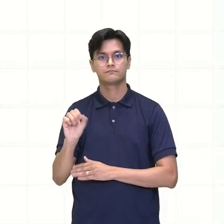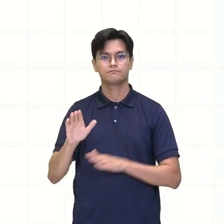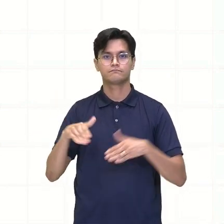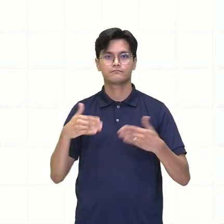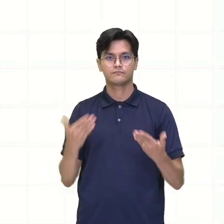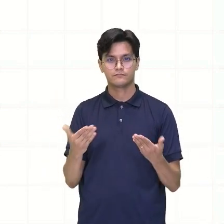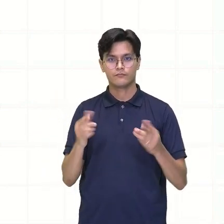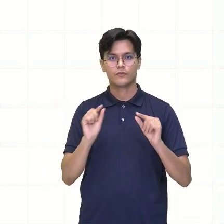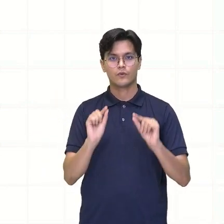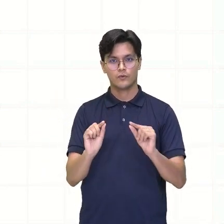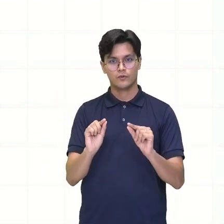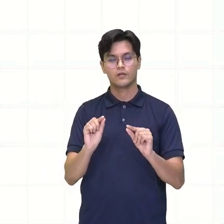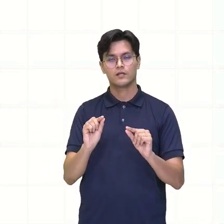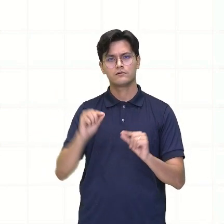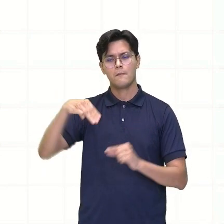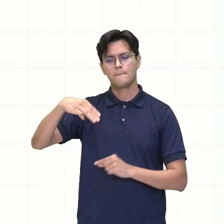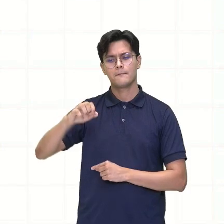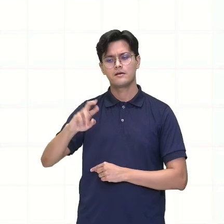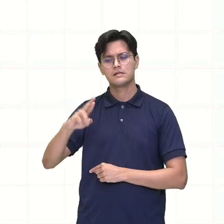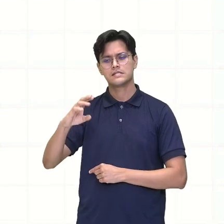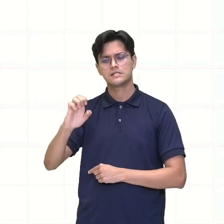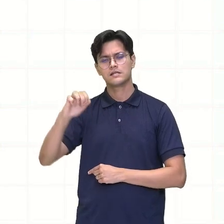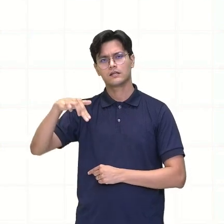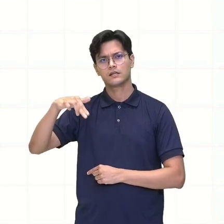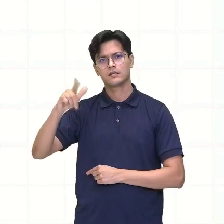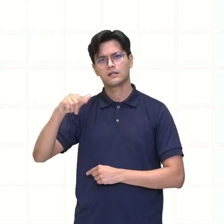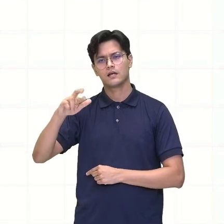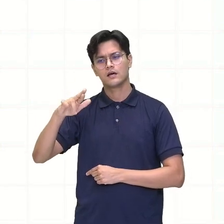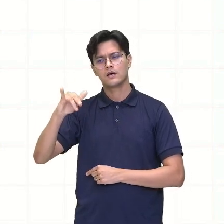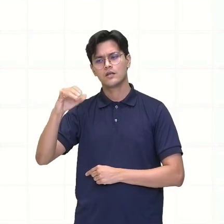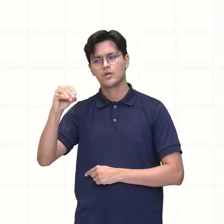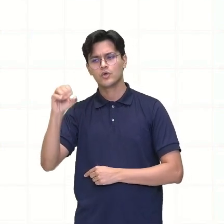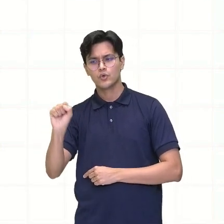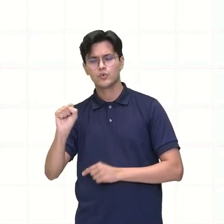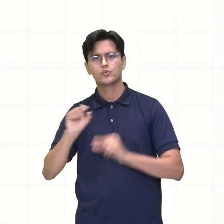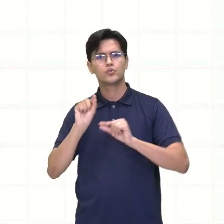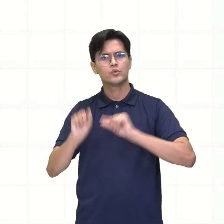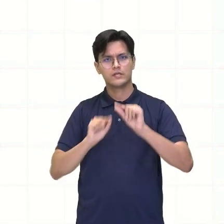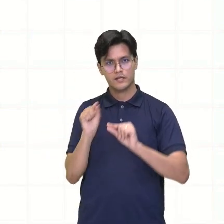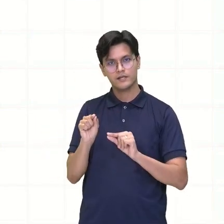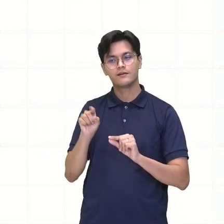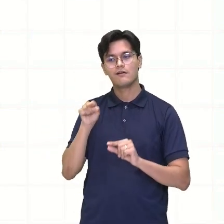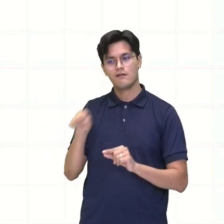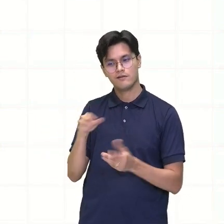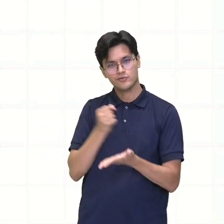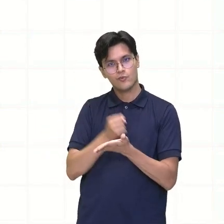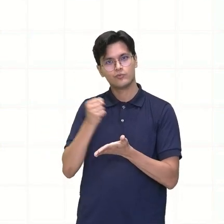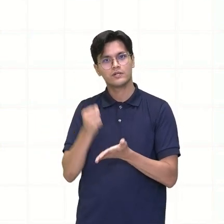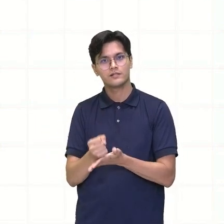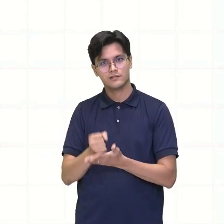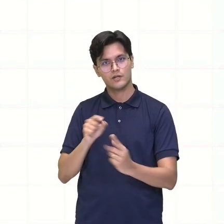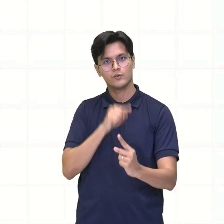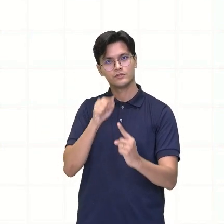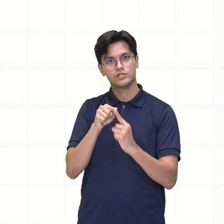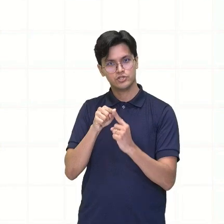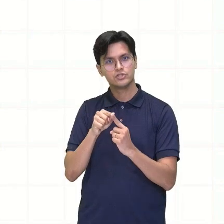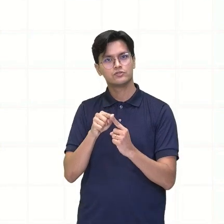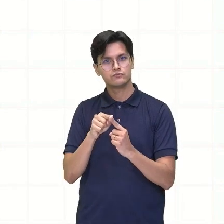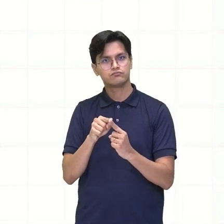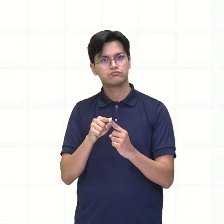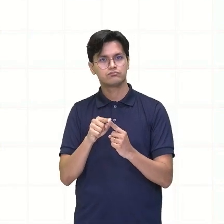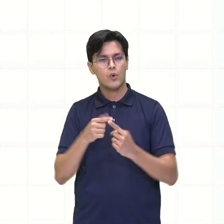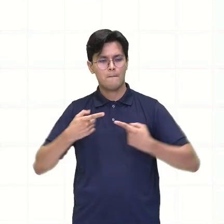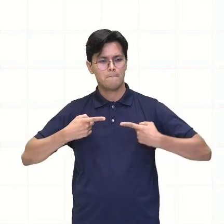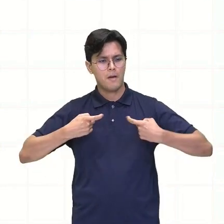Eram indivíduos que eram contratados para lutar em conflitos armados